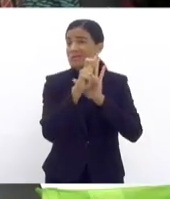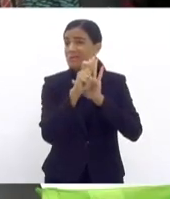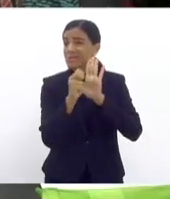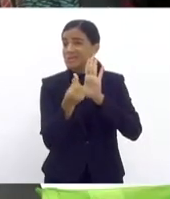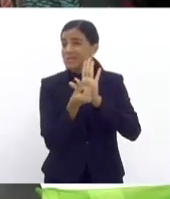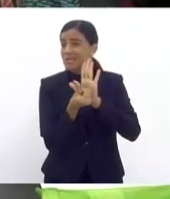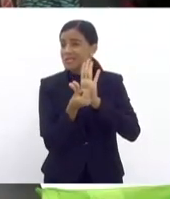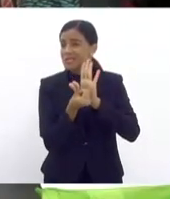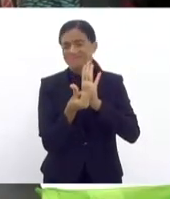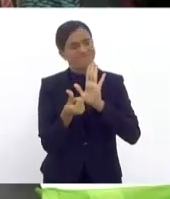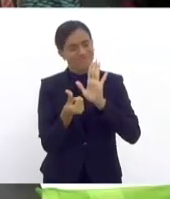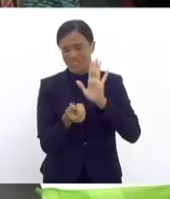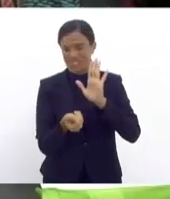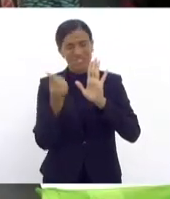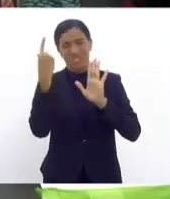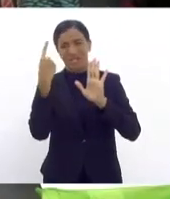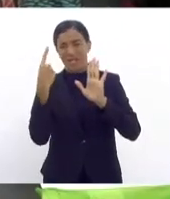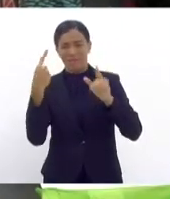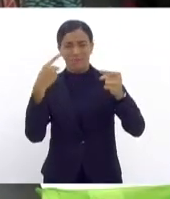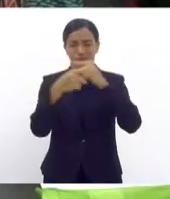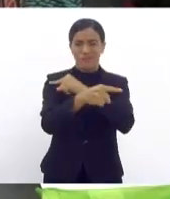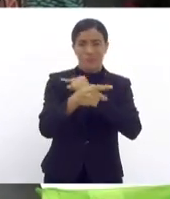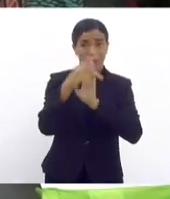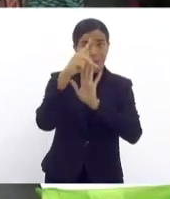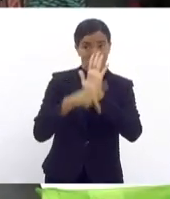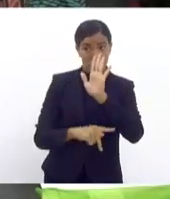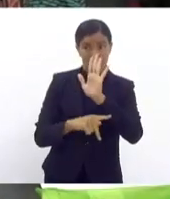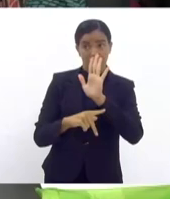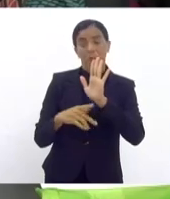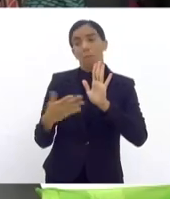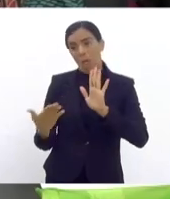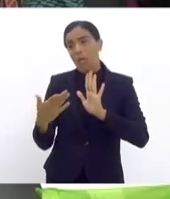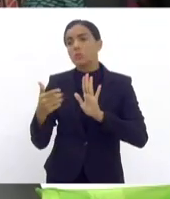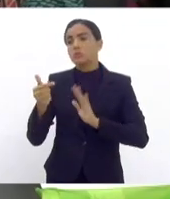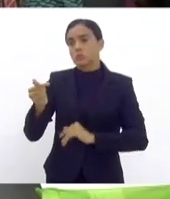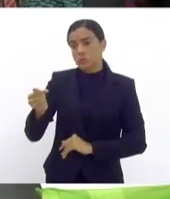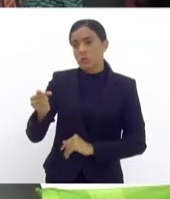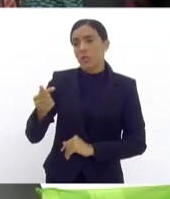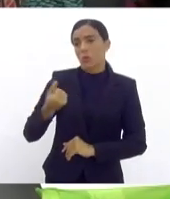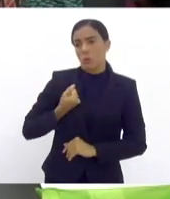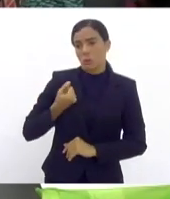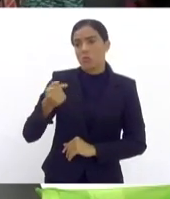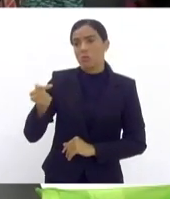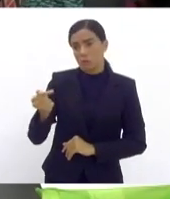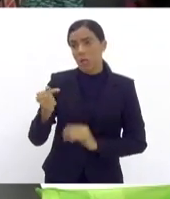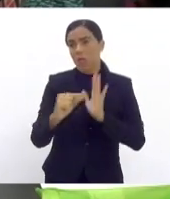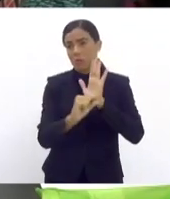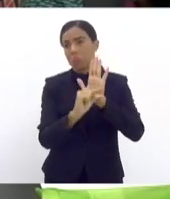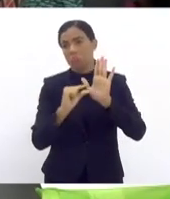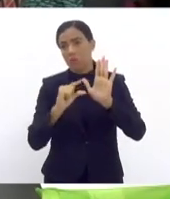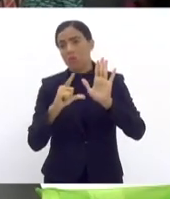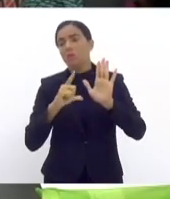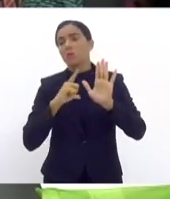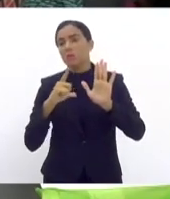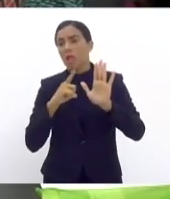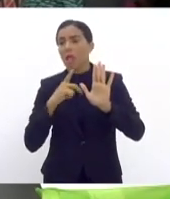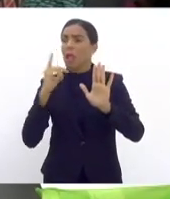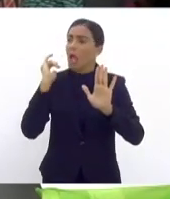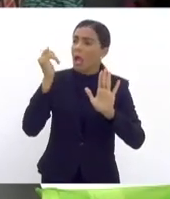ao projeto. A 7 é a questão da avaliação do meu entendimento, do relator, da